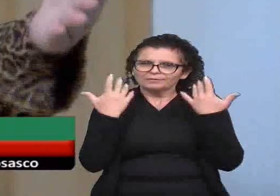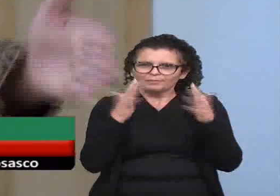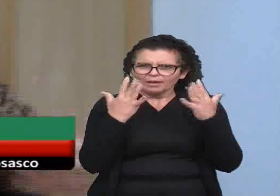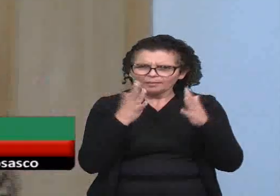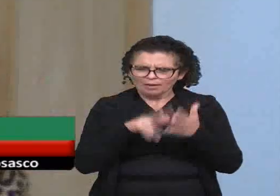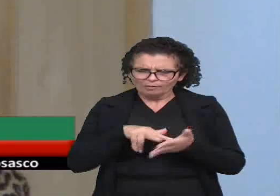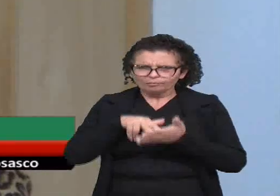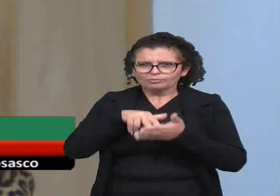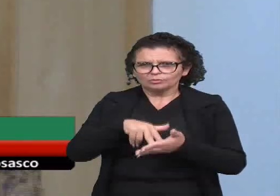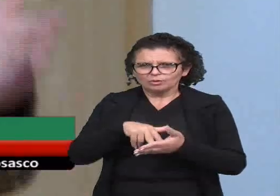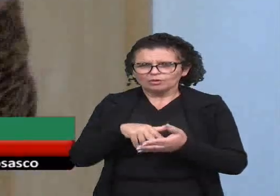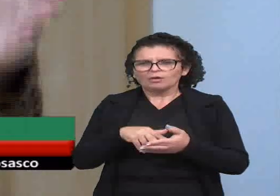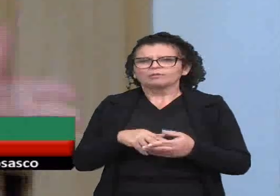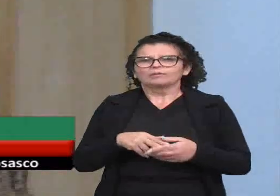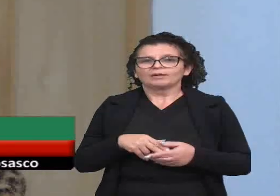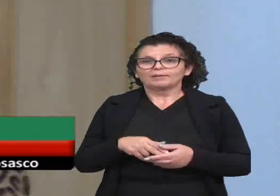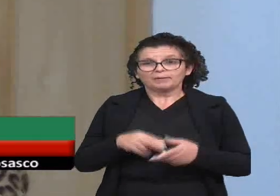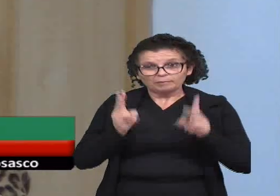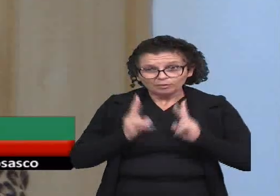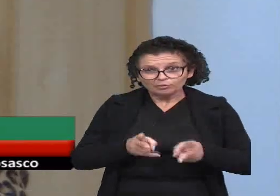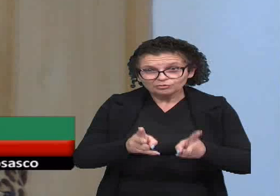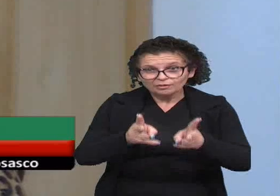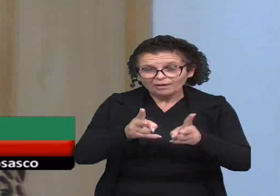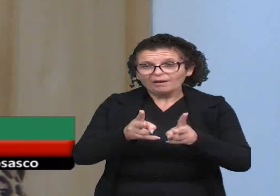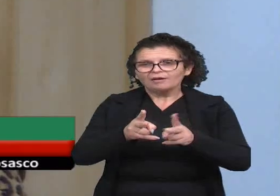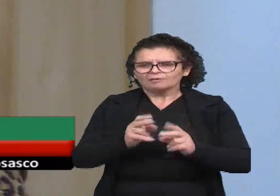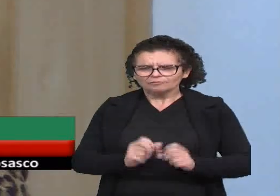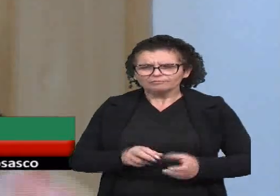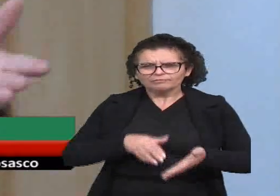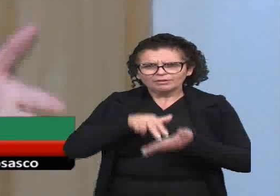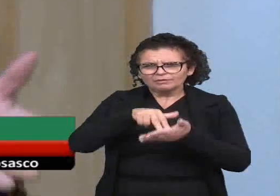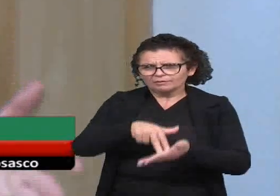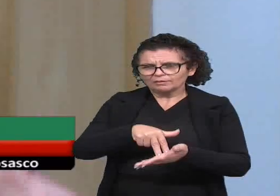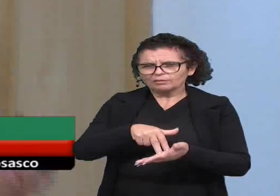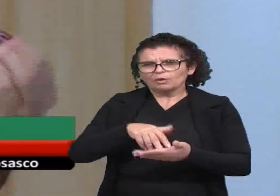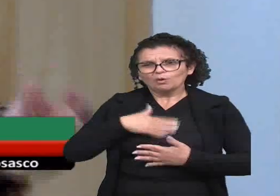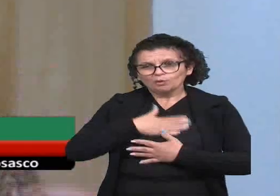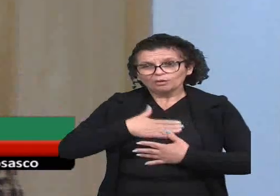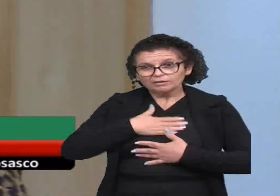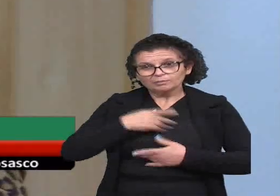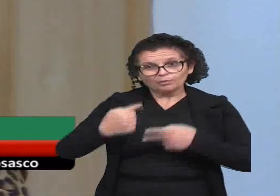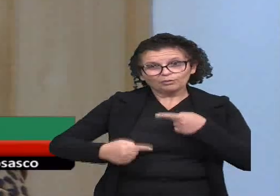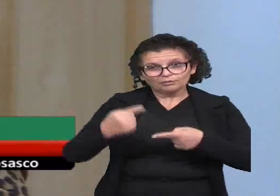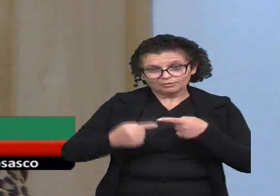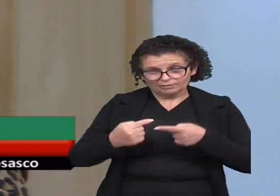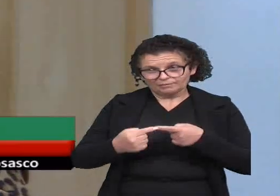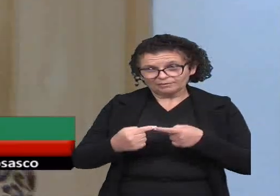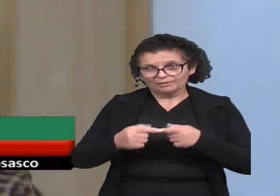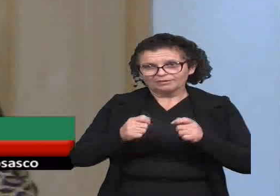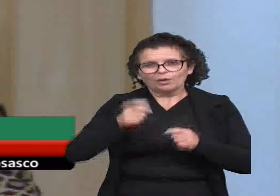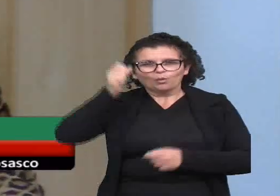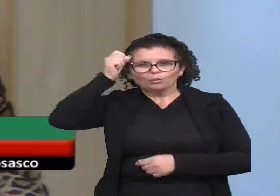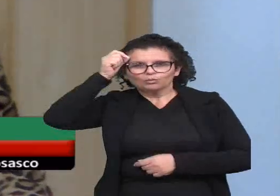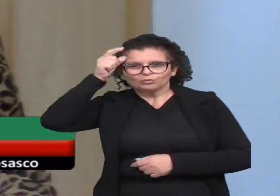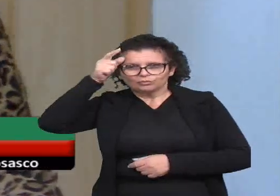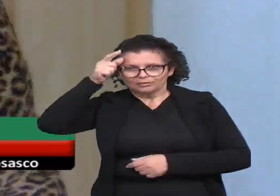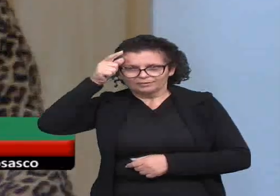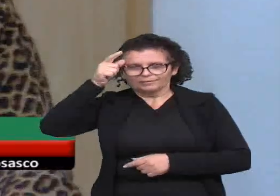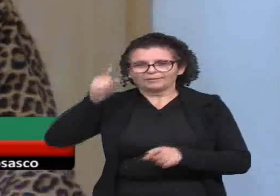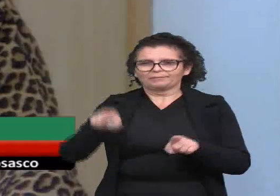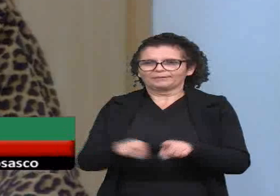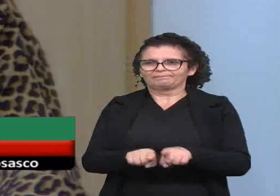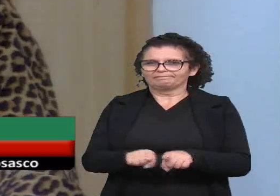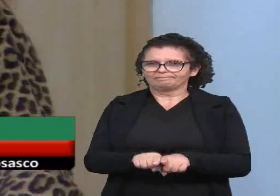continuarem resistindo. Mas, para continuar resistindo também, eu gostaria de falar sobre políticas públicas de cultura. Por